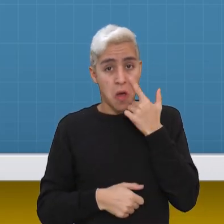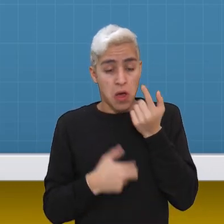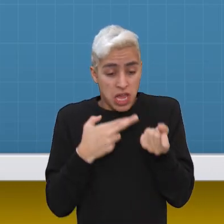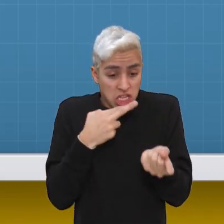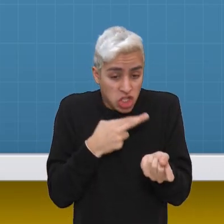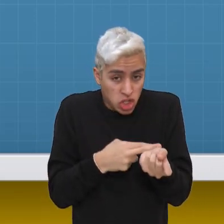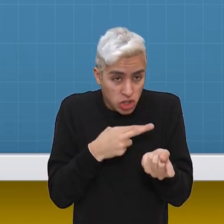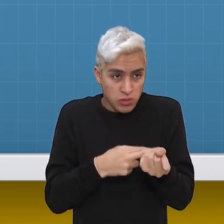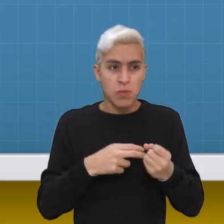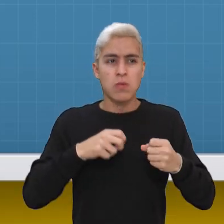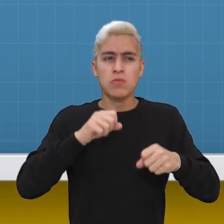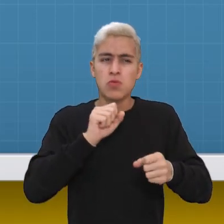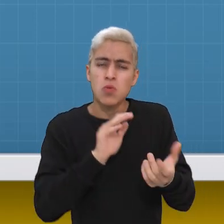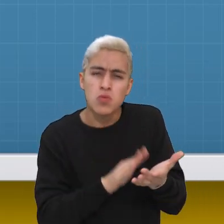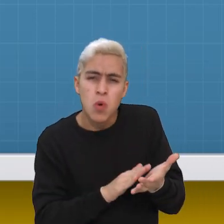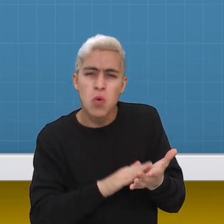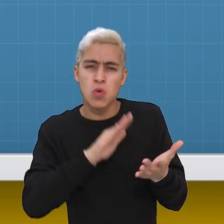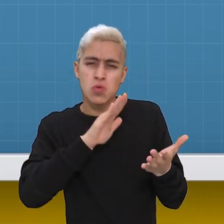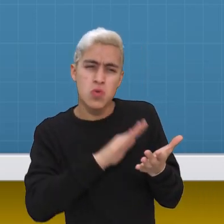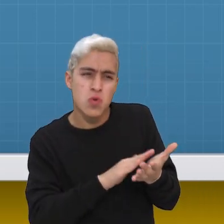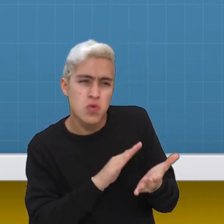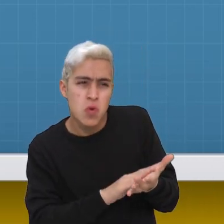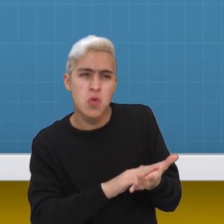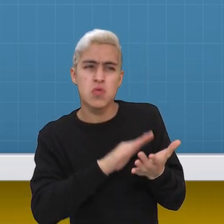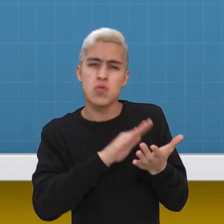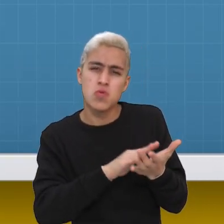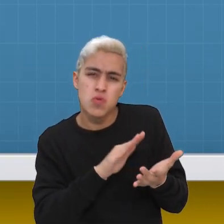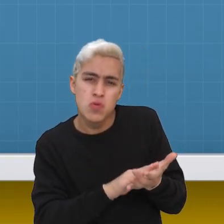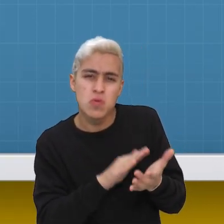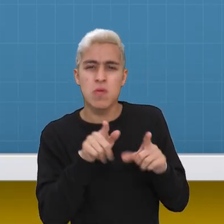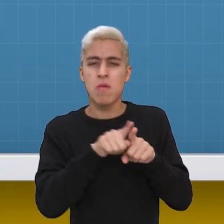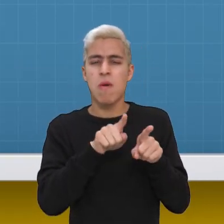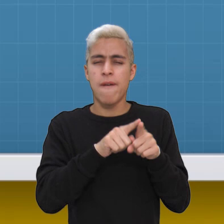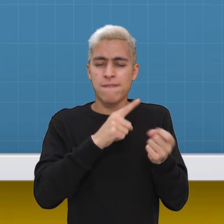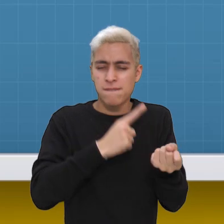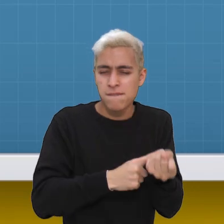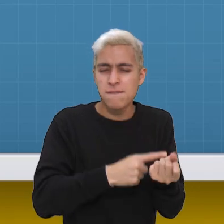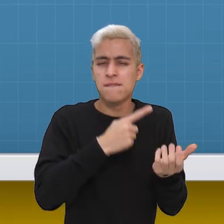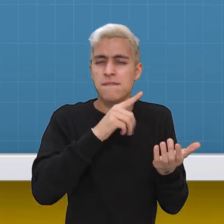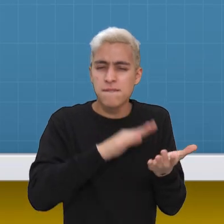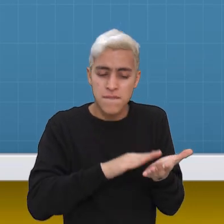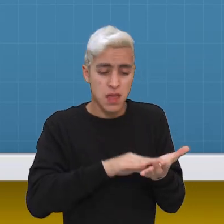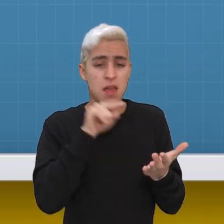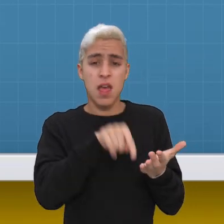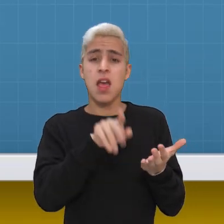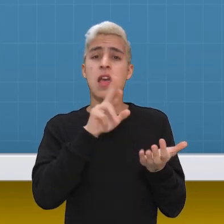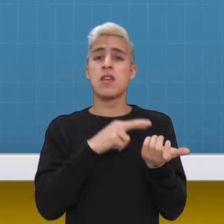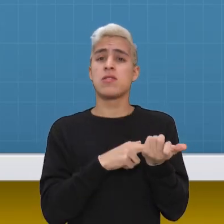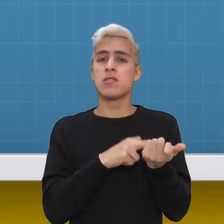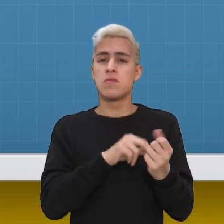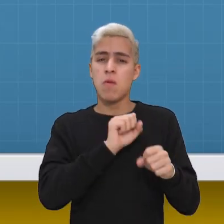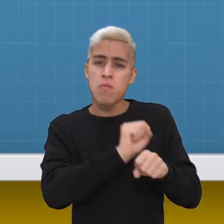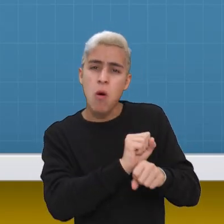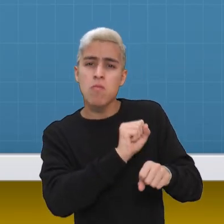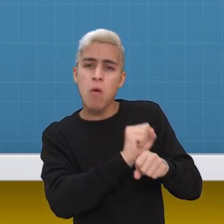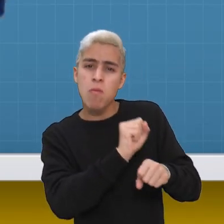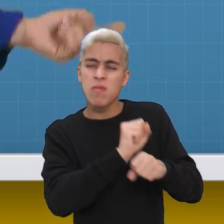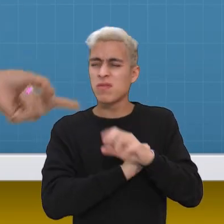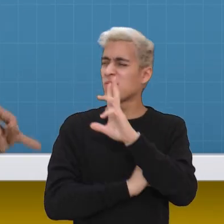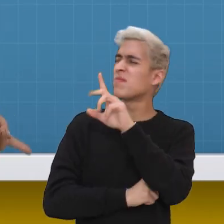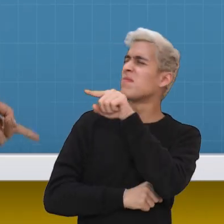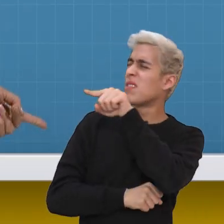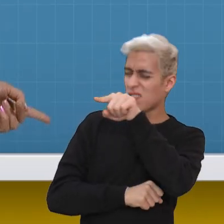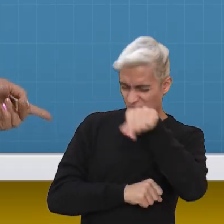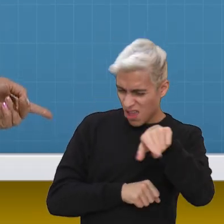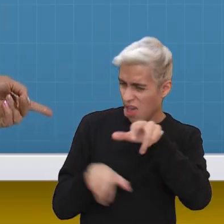Ritmo, ó, tum-tum, tum-tum, tum-tum-tum, tum-tum-tum. Isso é um ritmo, legal? Professora, mas